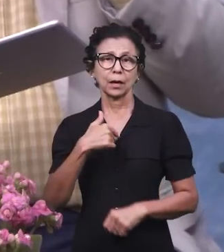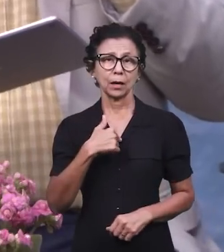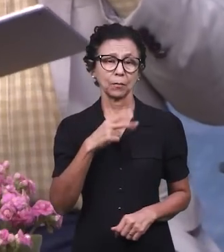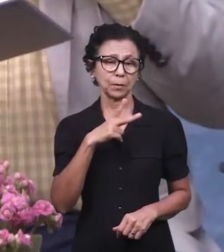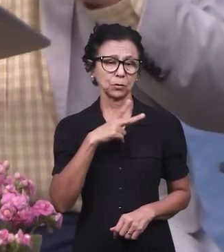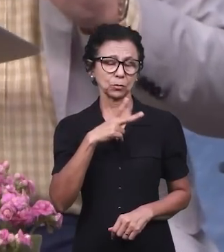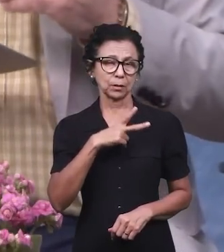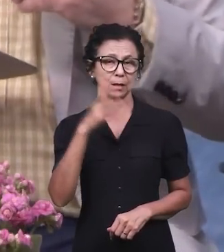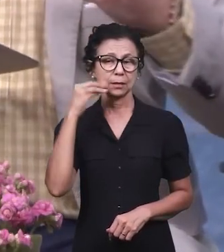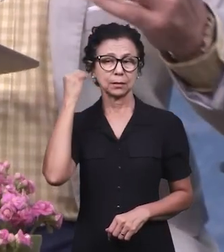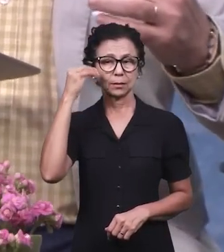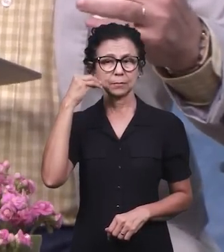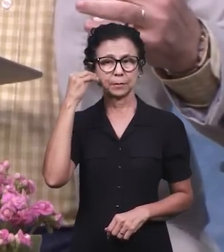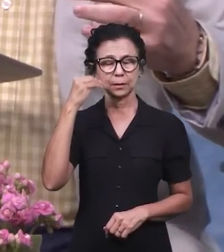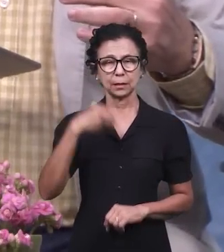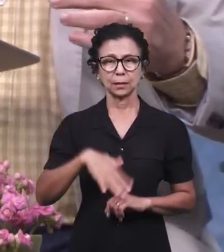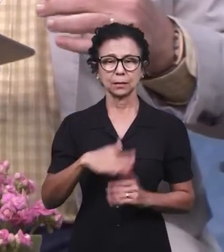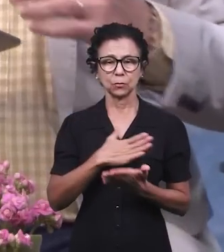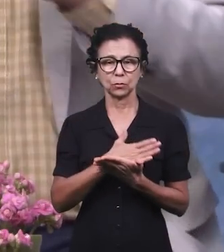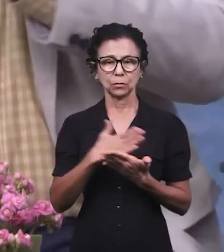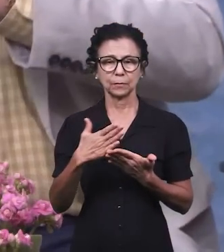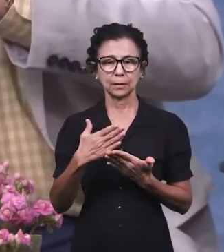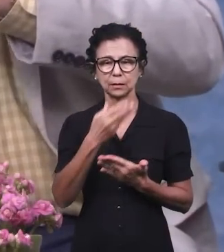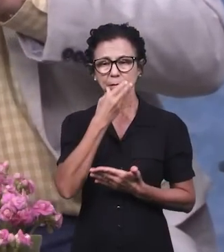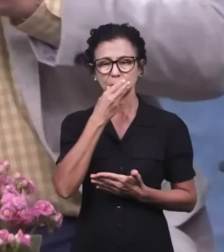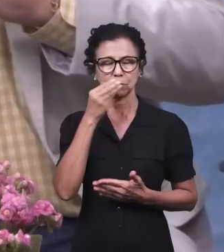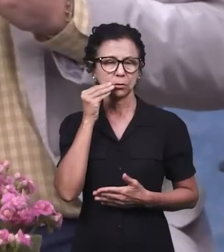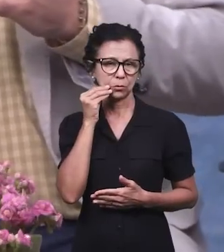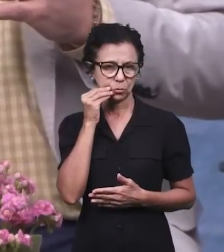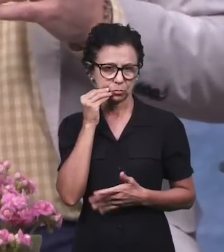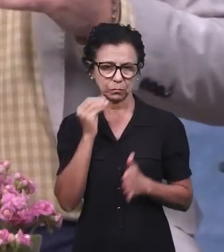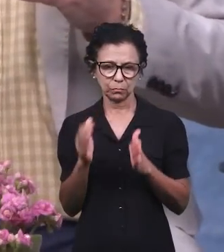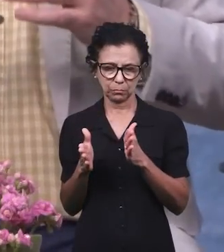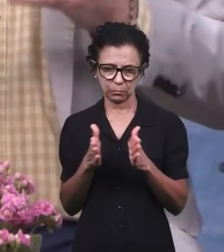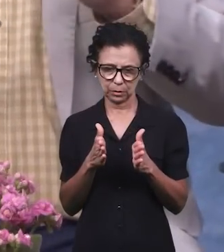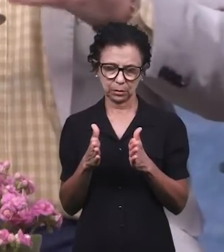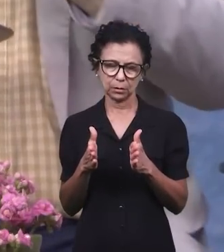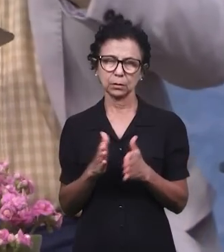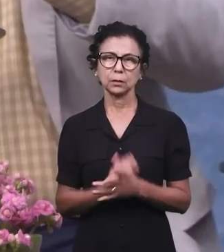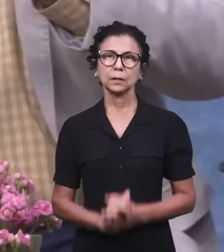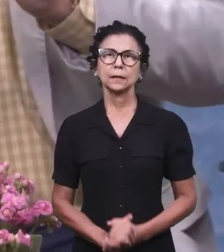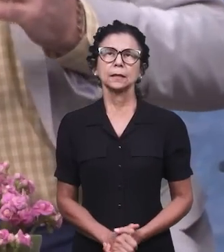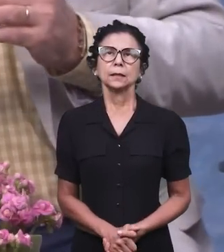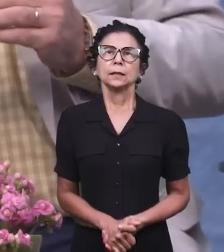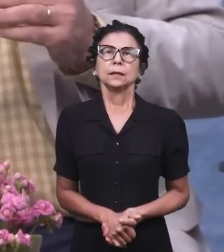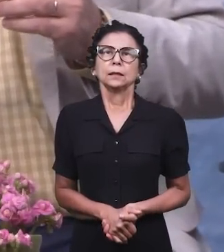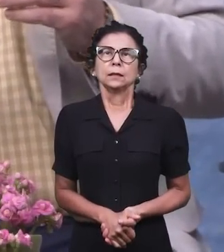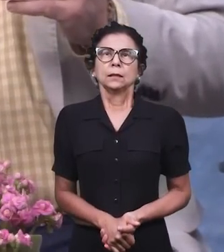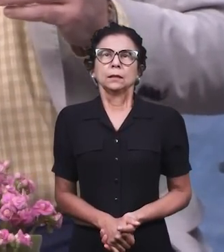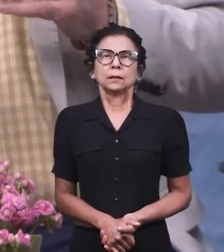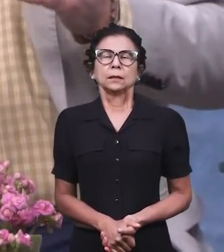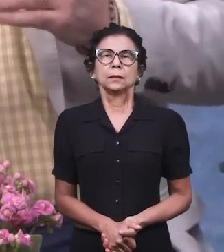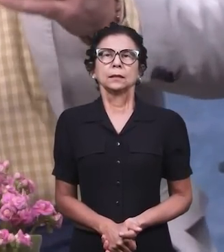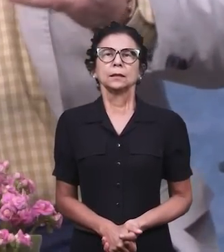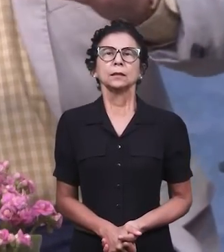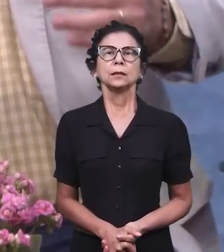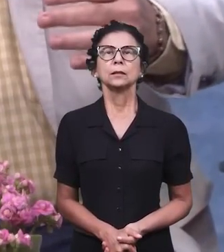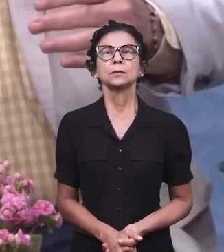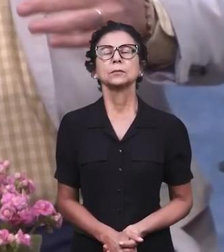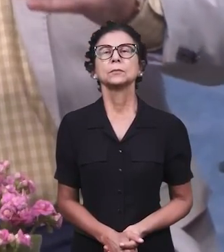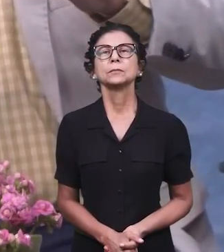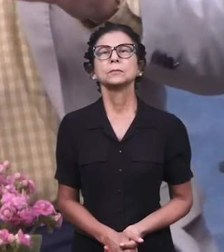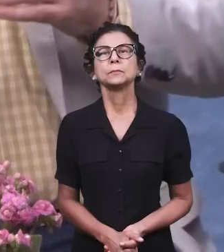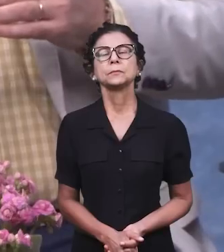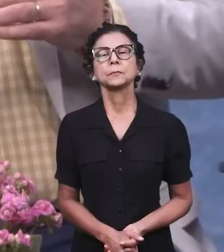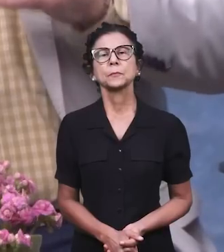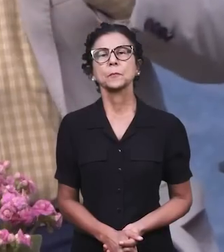experiências de começar um período, e eu creio que você vai tocar nesse assunto um pouquinho mais à frente desse programa, começar um período de